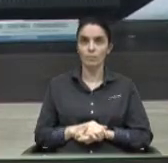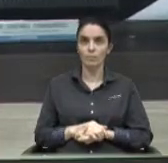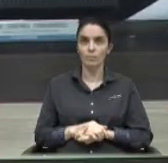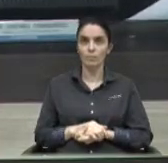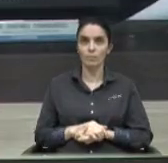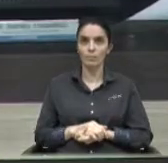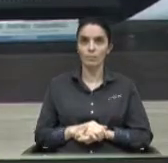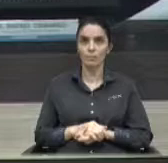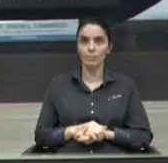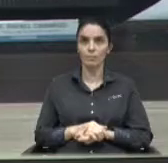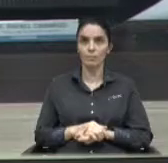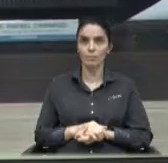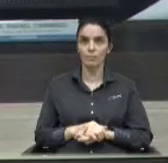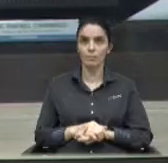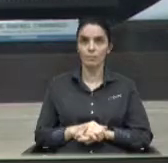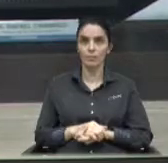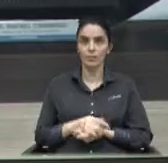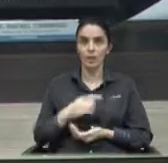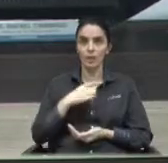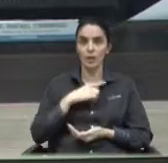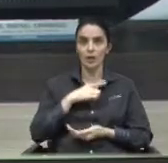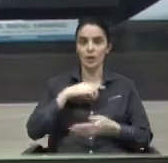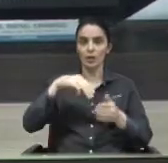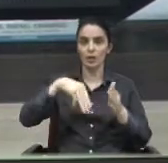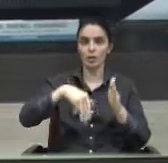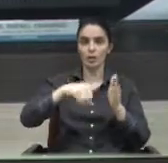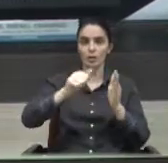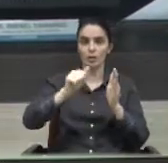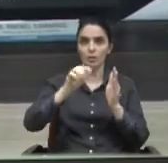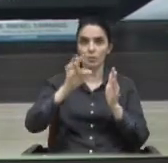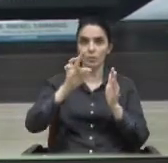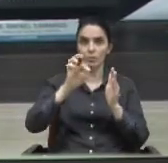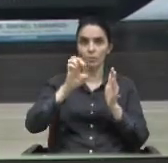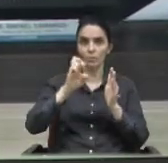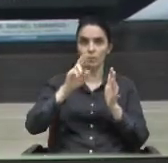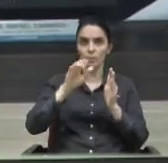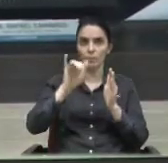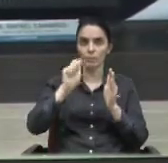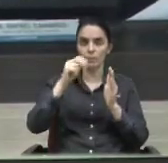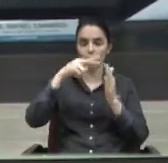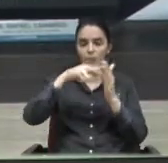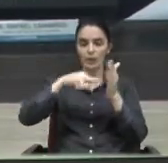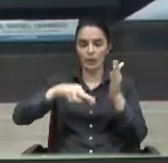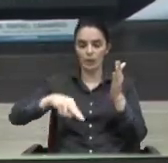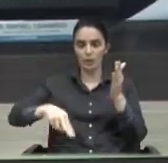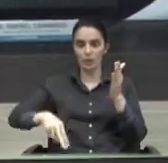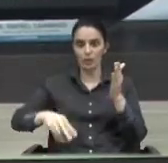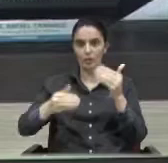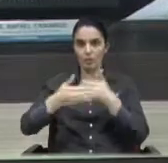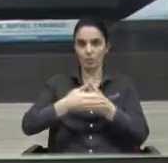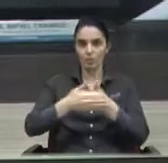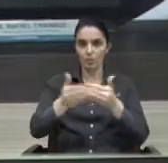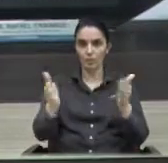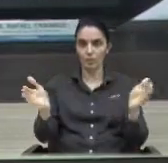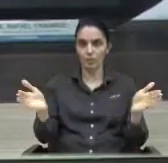A matéria a ser lida, senhor presidente. Reabro a